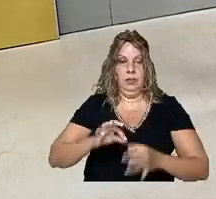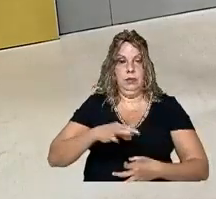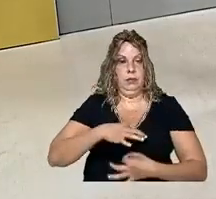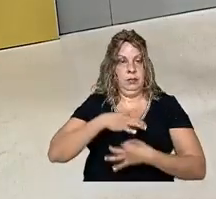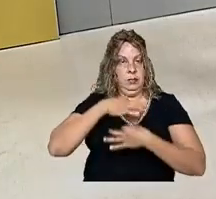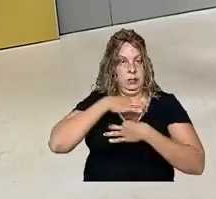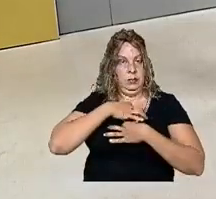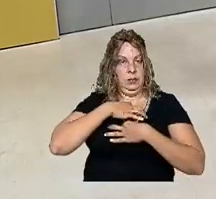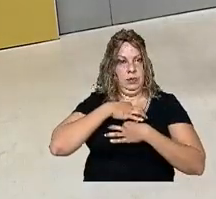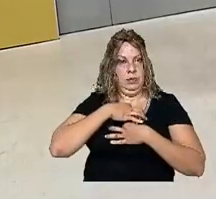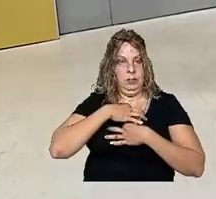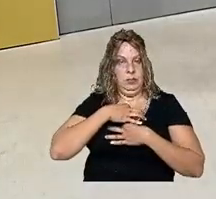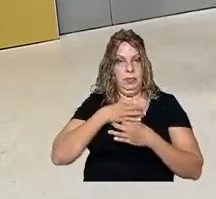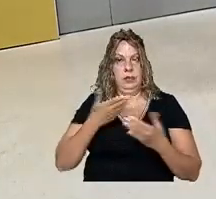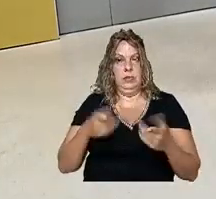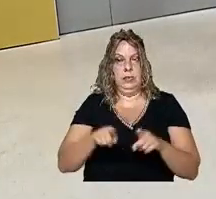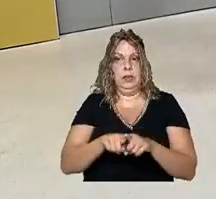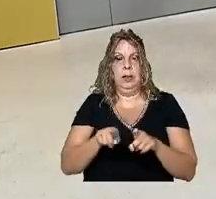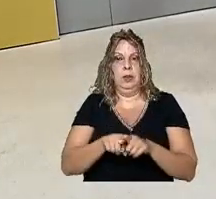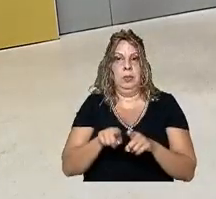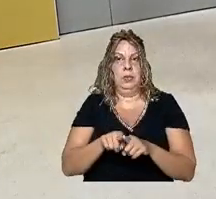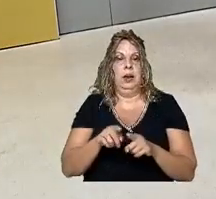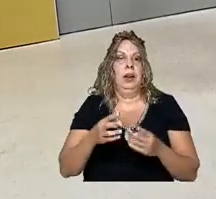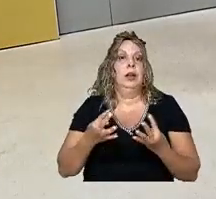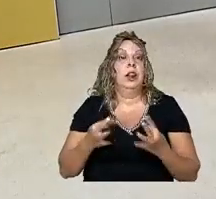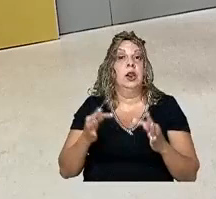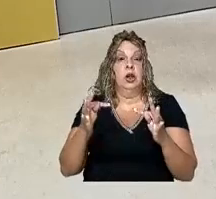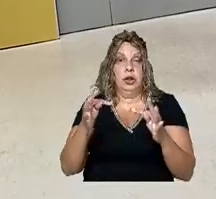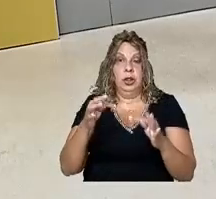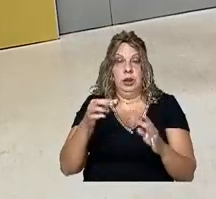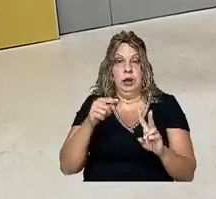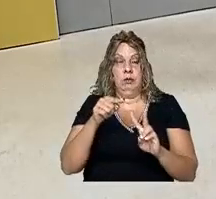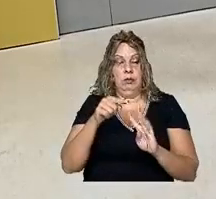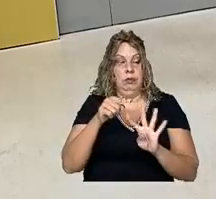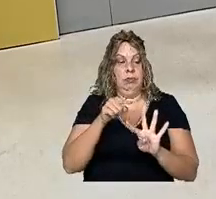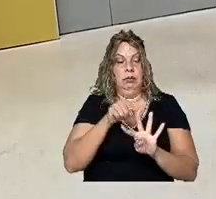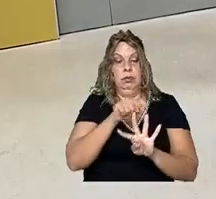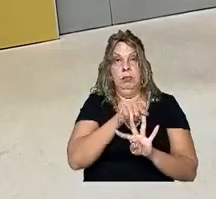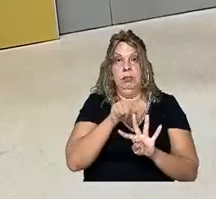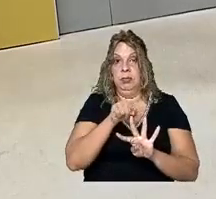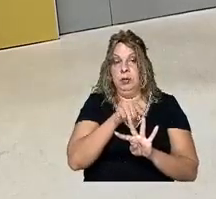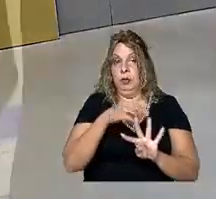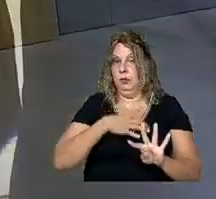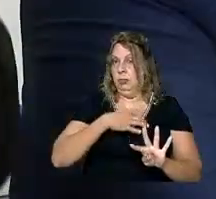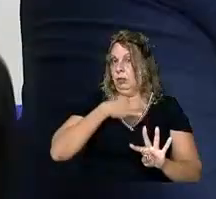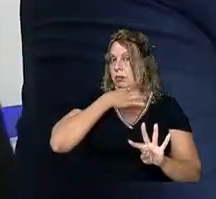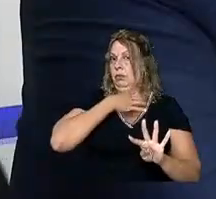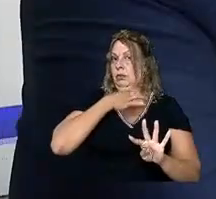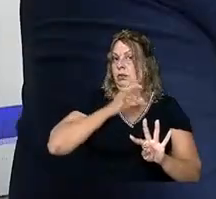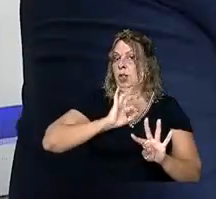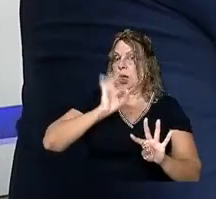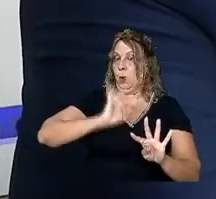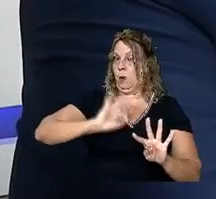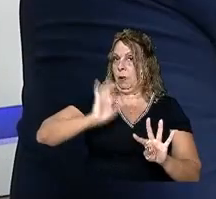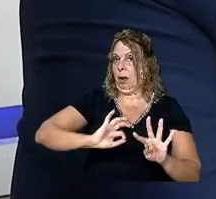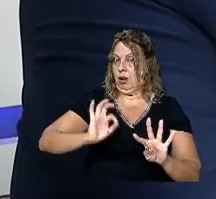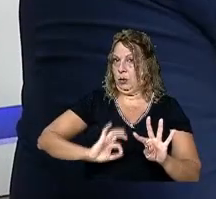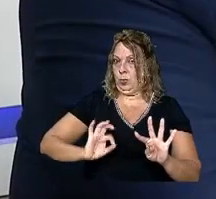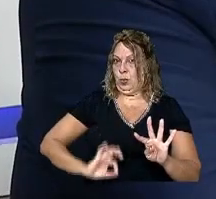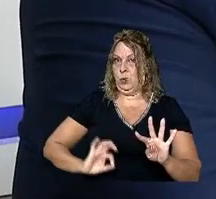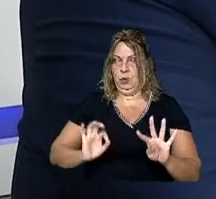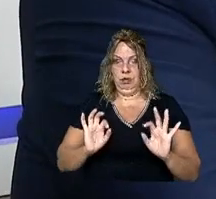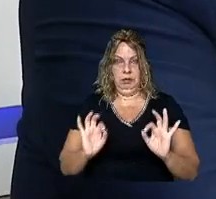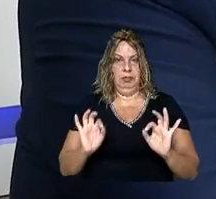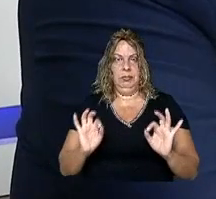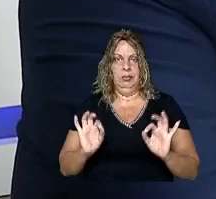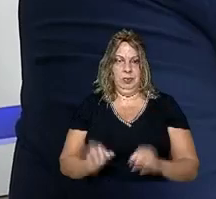eu, como a equipe aqui de TI, o Elber e o Fernando. Vocês estão elegantes. Todo mundo mais alinhado do que meio fio aqui, ó. Todo olha mundo aí.